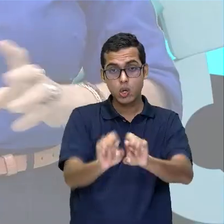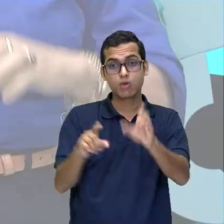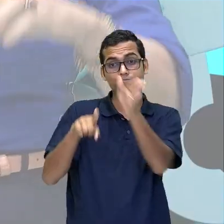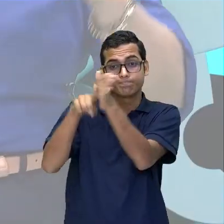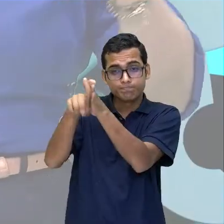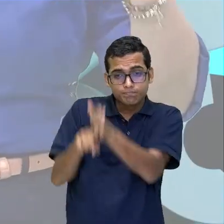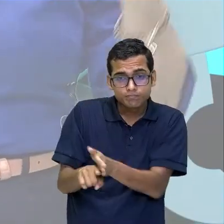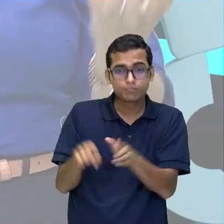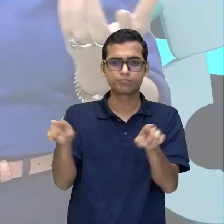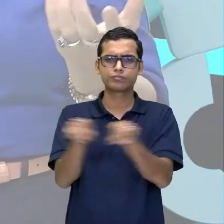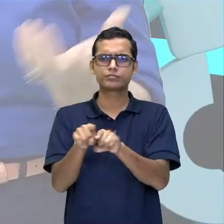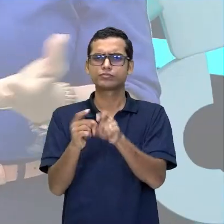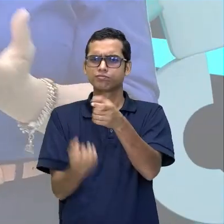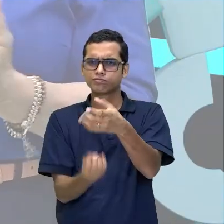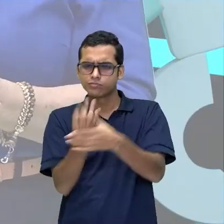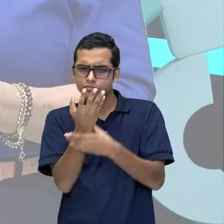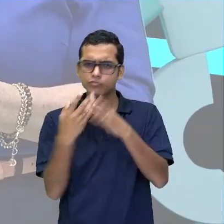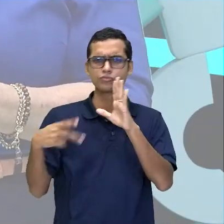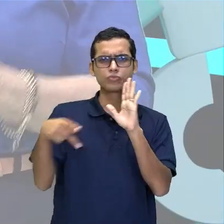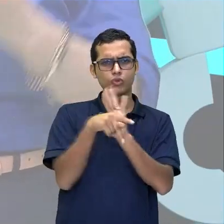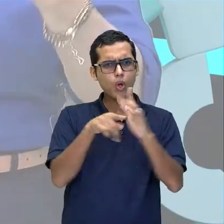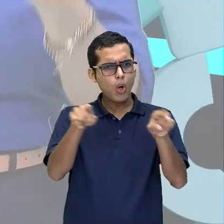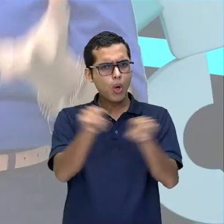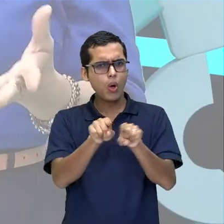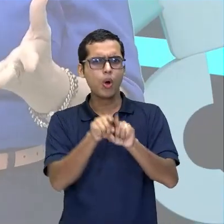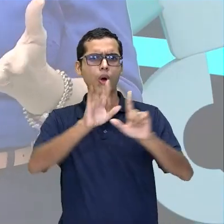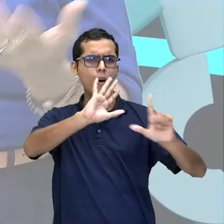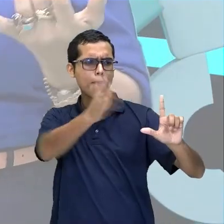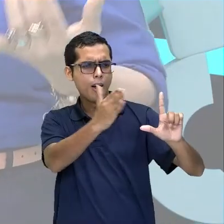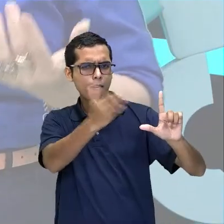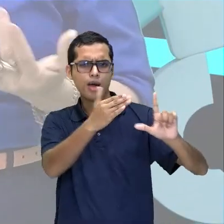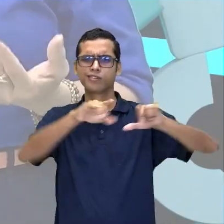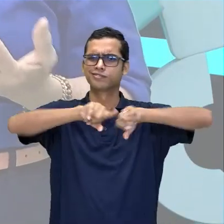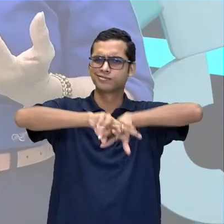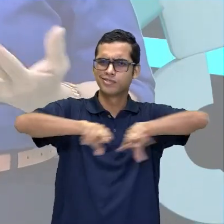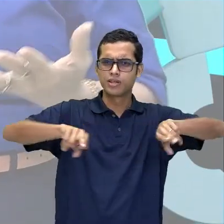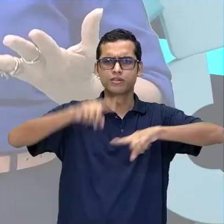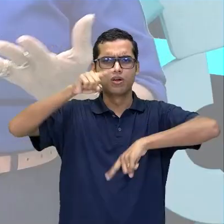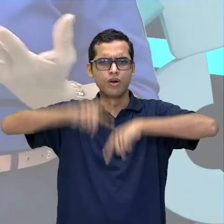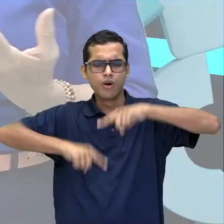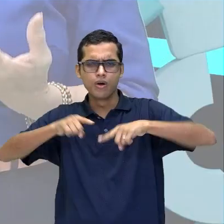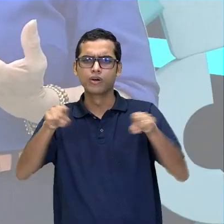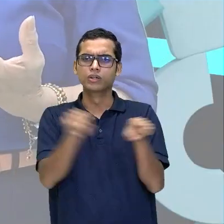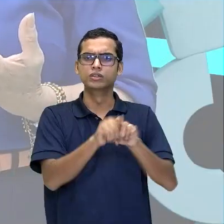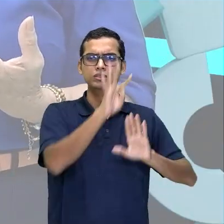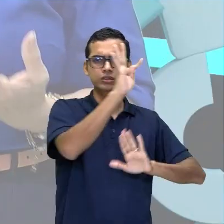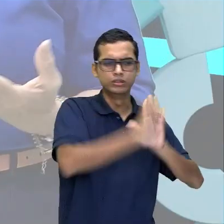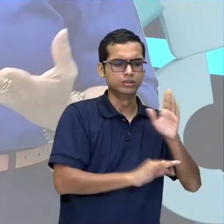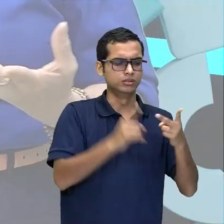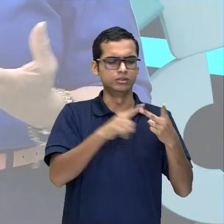combinar essas diferentes formas de vídeo que nós já vimos, como texto,